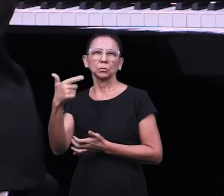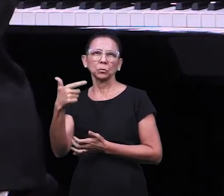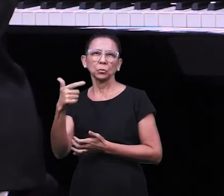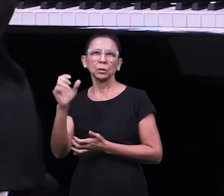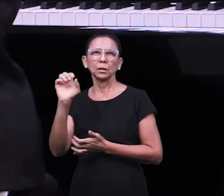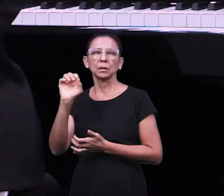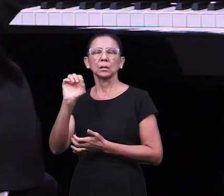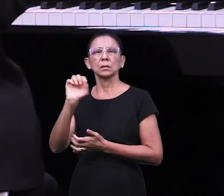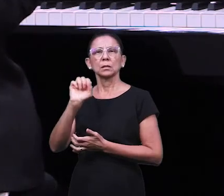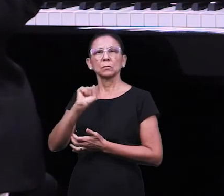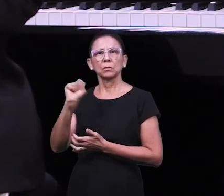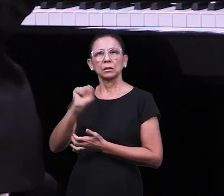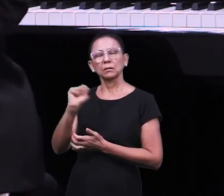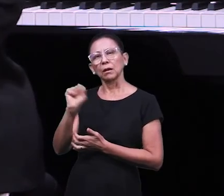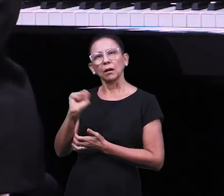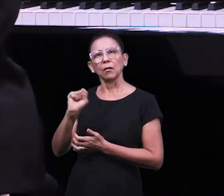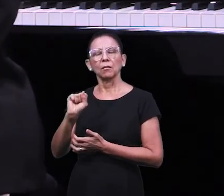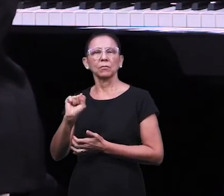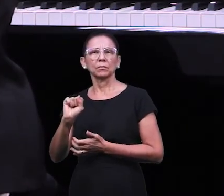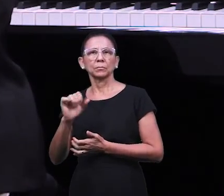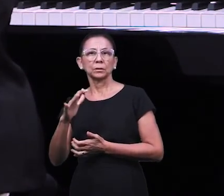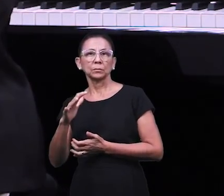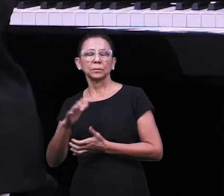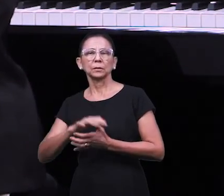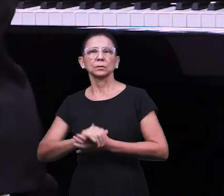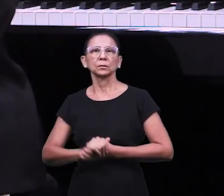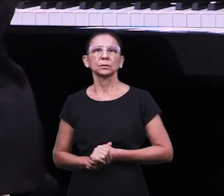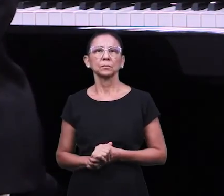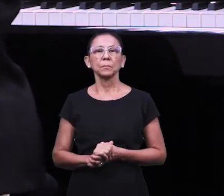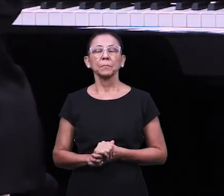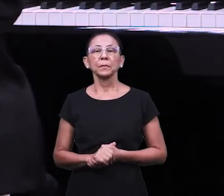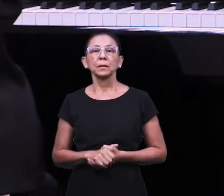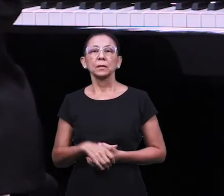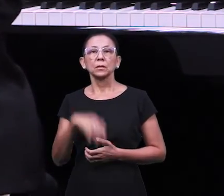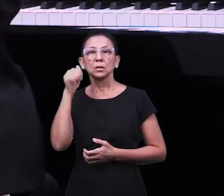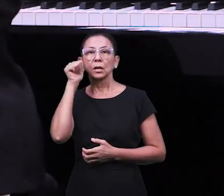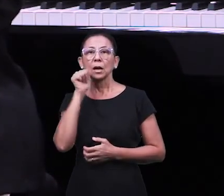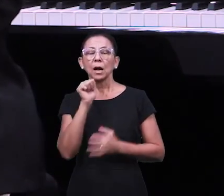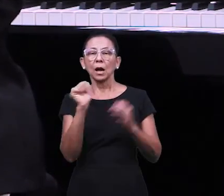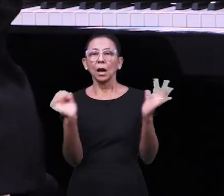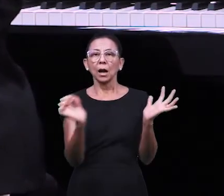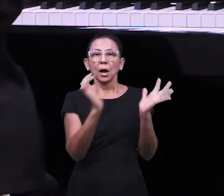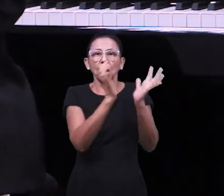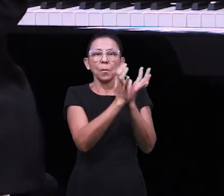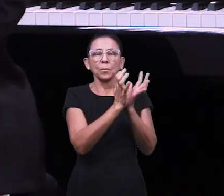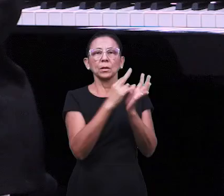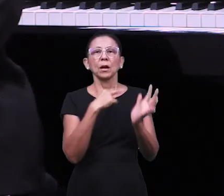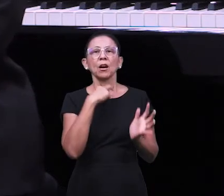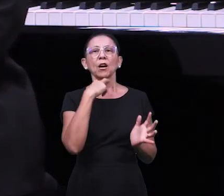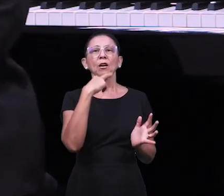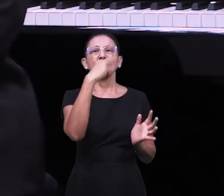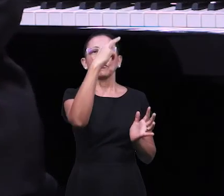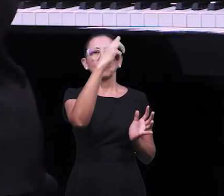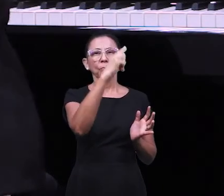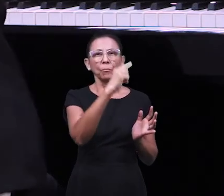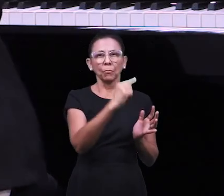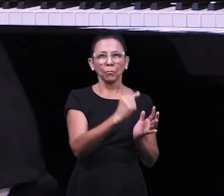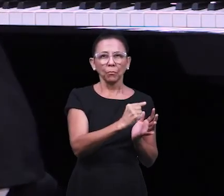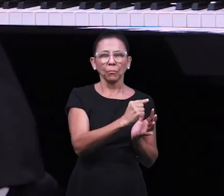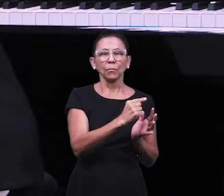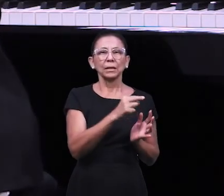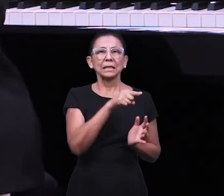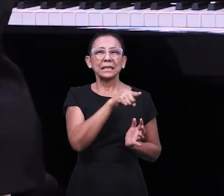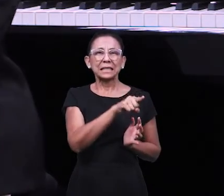Então, você tem uma amplitude maior. Já o quarteto feminino é muito menor, é mais estreito essa extensão. Se eu botar o soprano